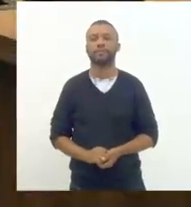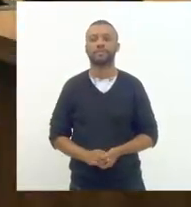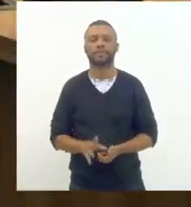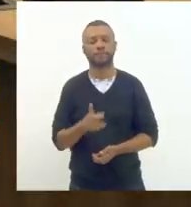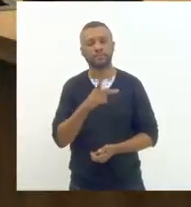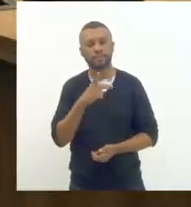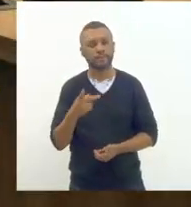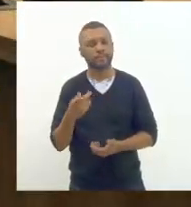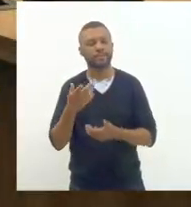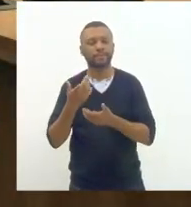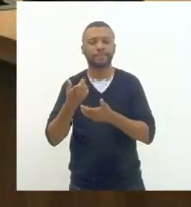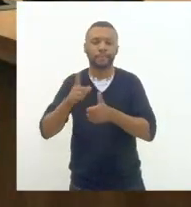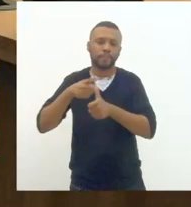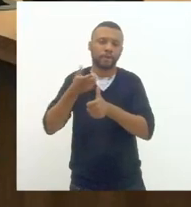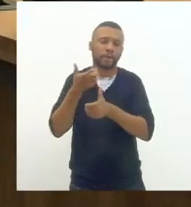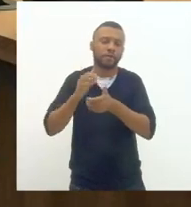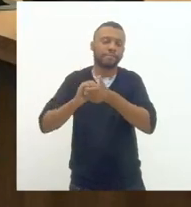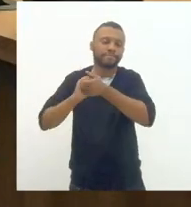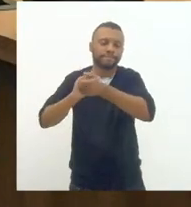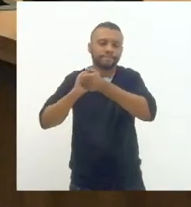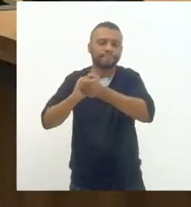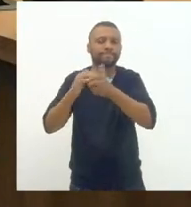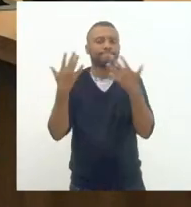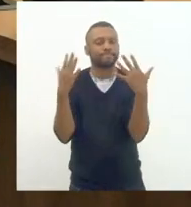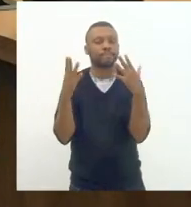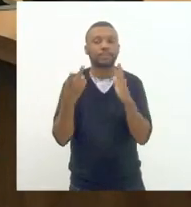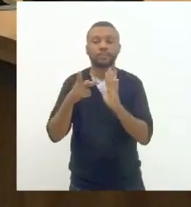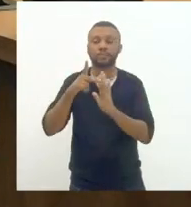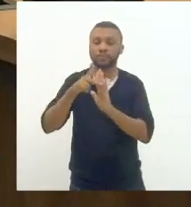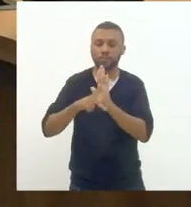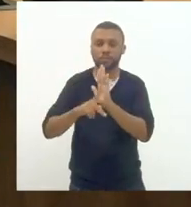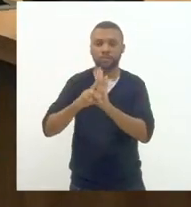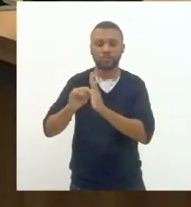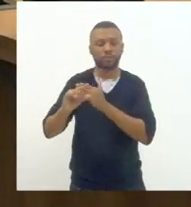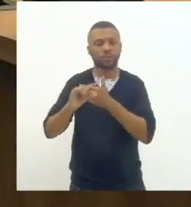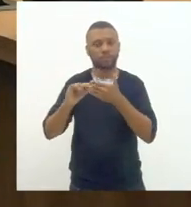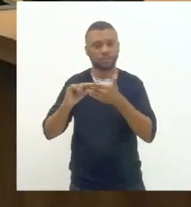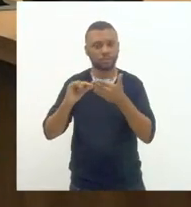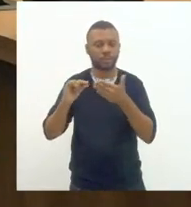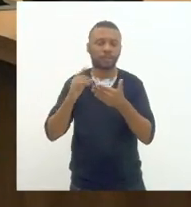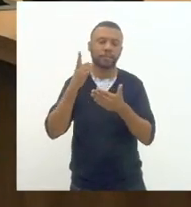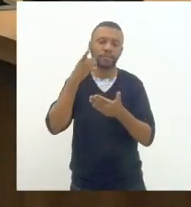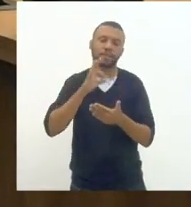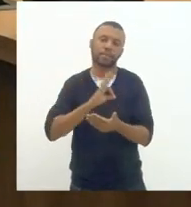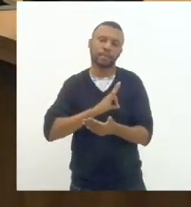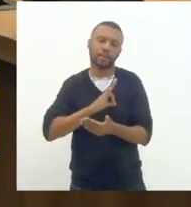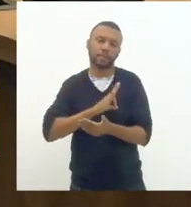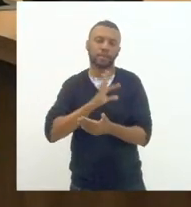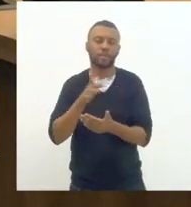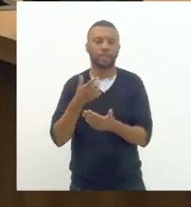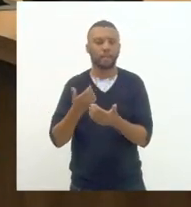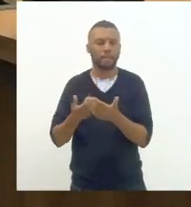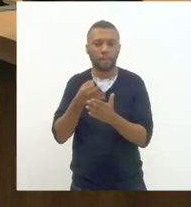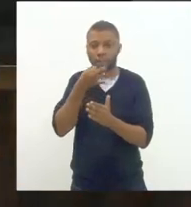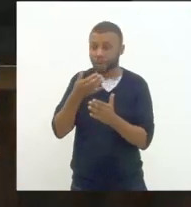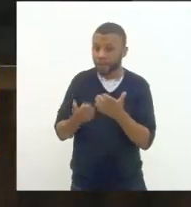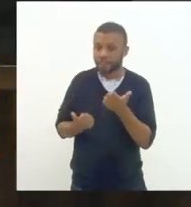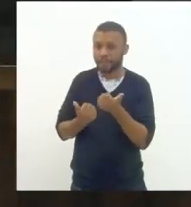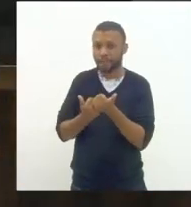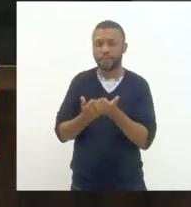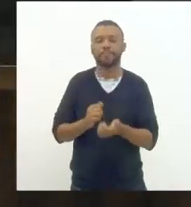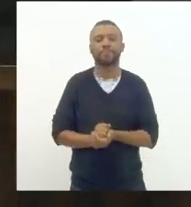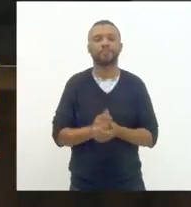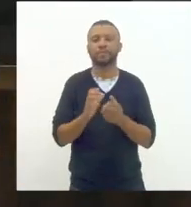Senhor presidente, eu quero parabenizar a autora do projeto, deputada, nobre deputada Marta Rocha. O parecer é favorável. Pela Comissão